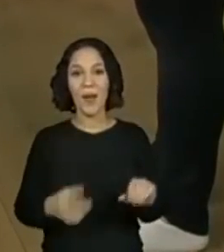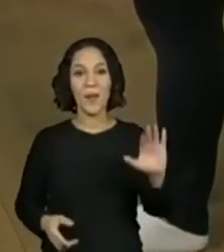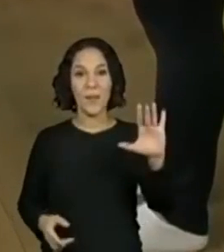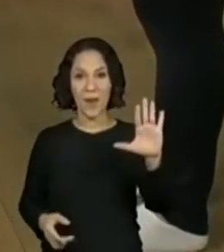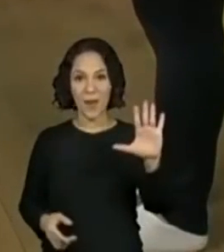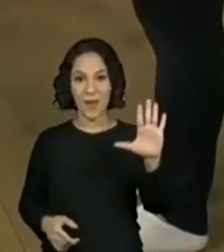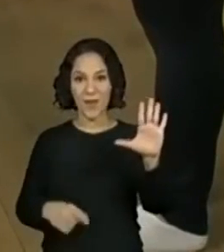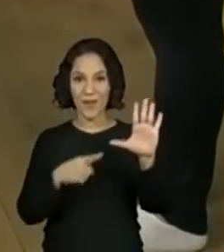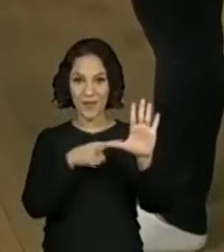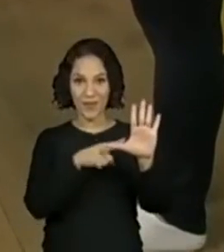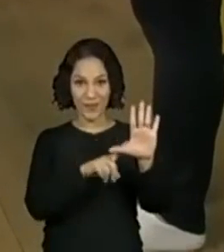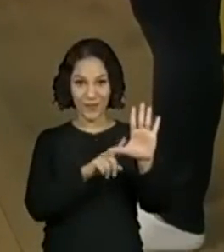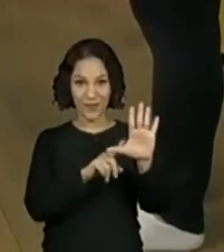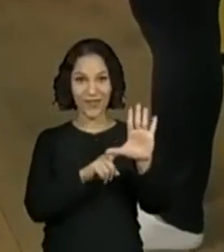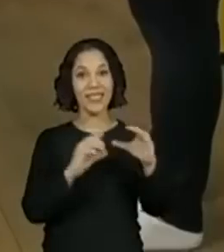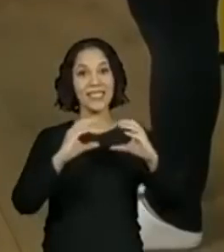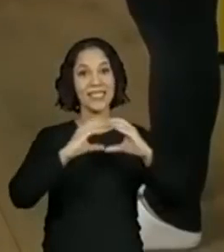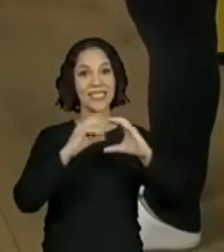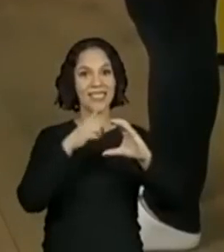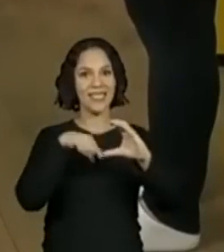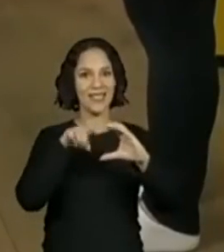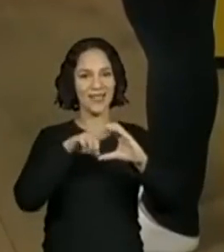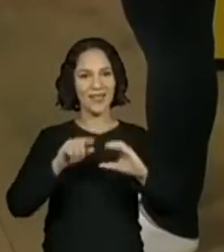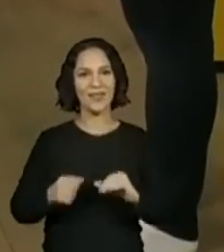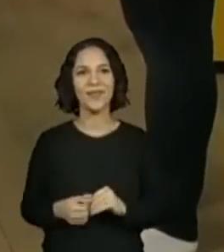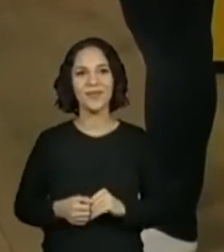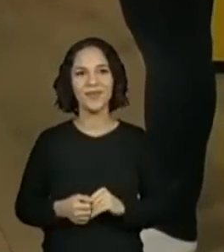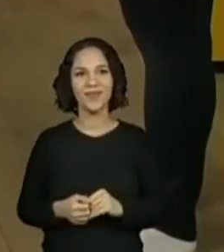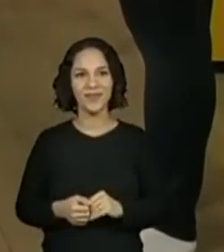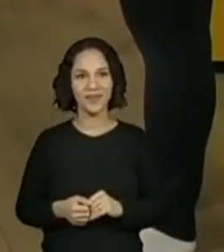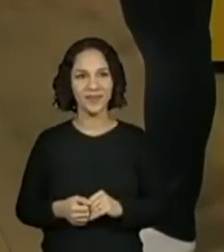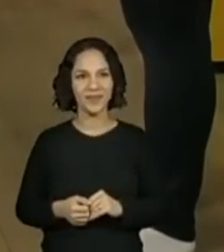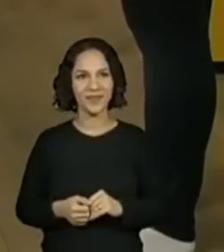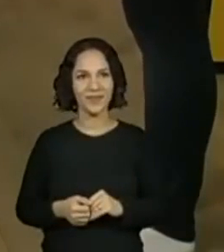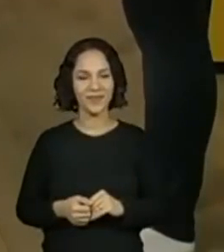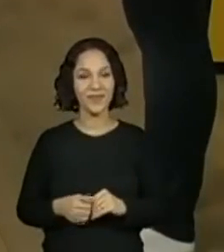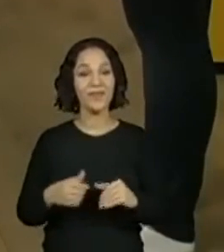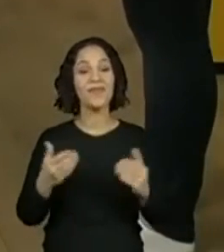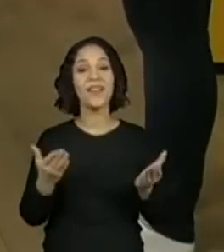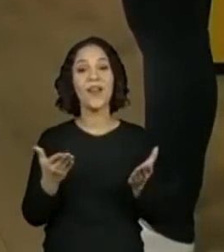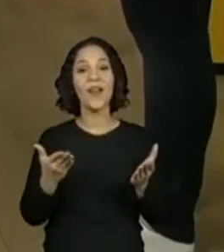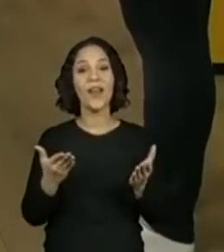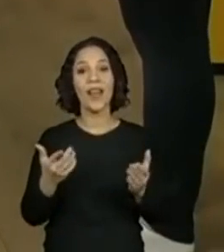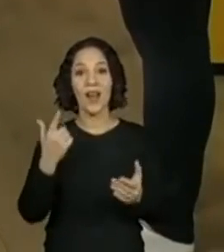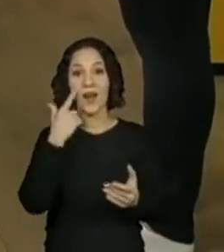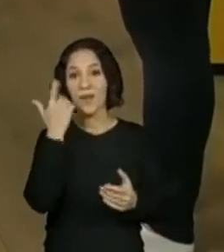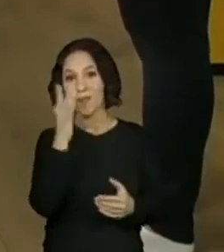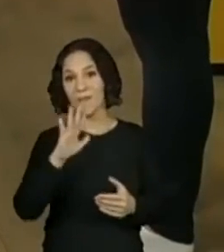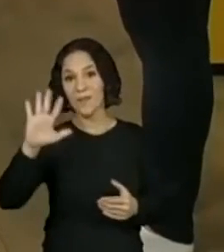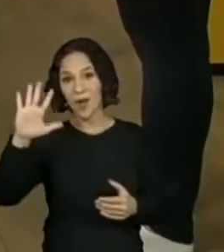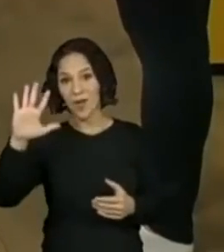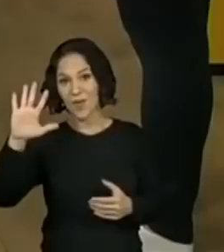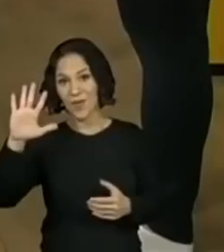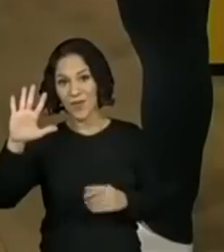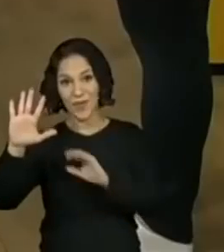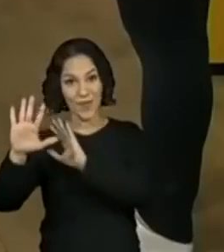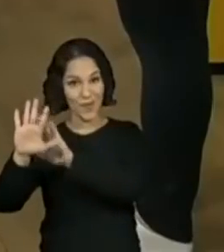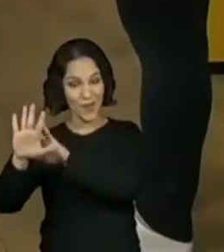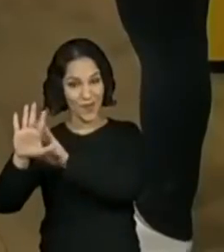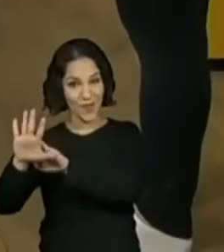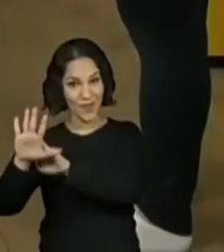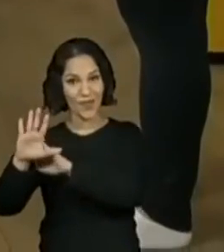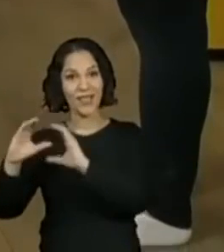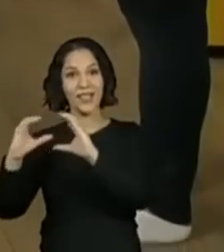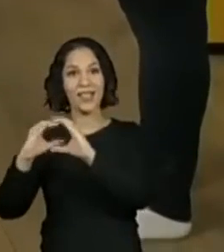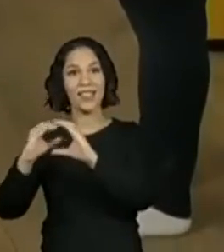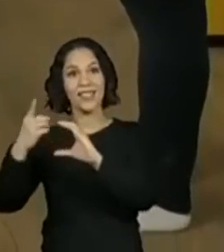Mão direita no círculo. Aqui? Pode ser. Jesus. Mão esquerda no círculo. Mão